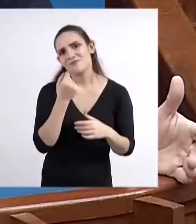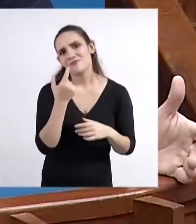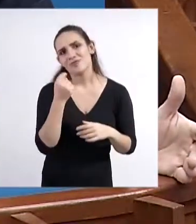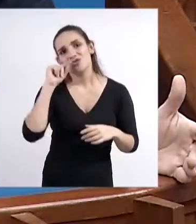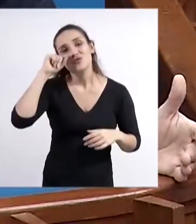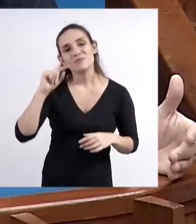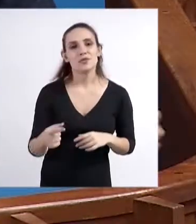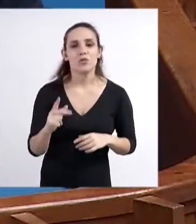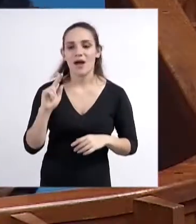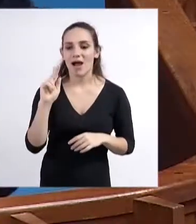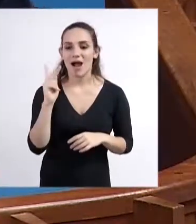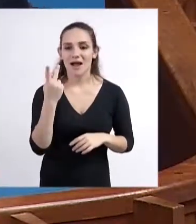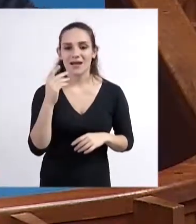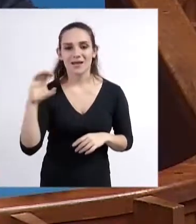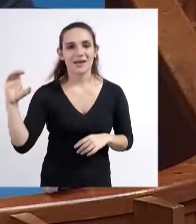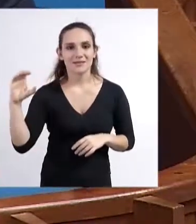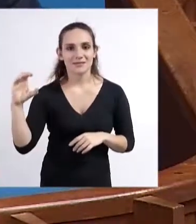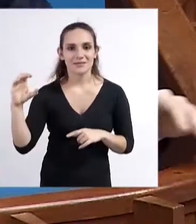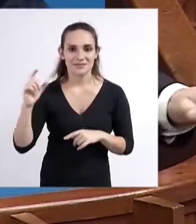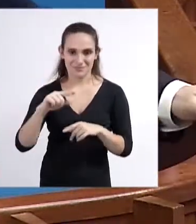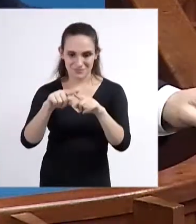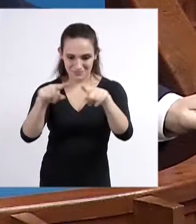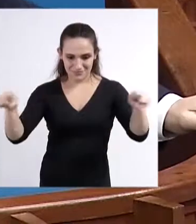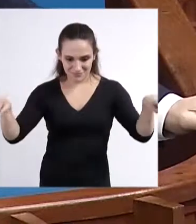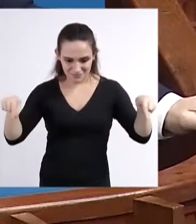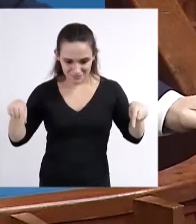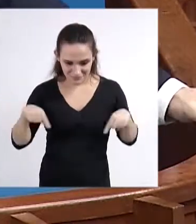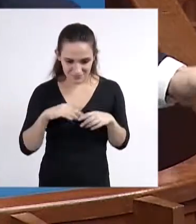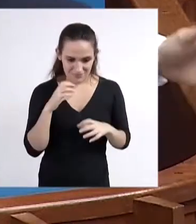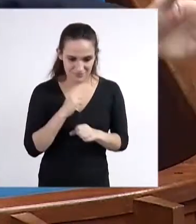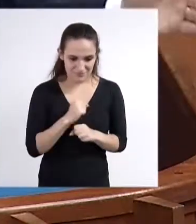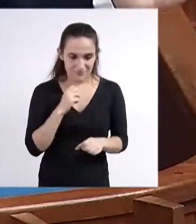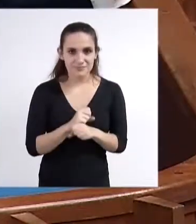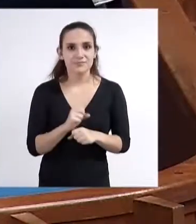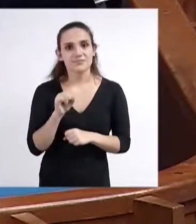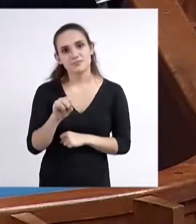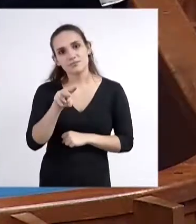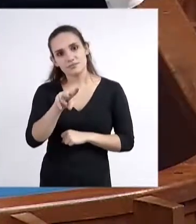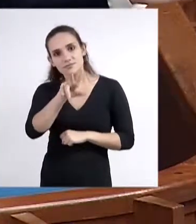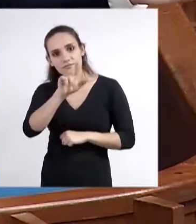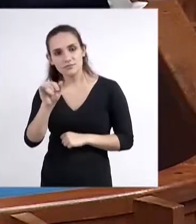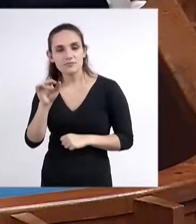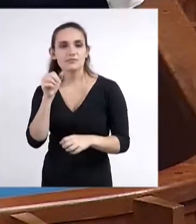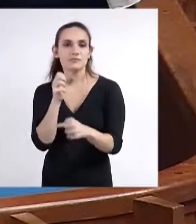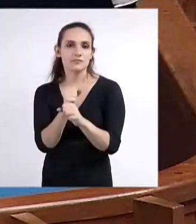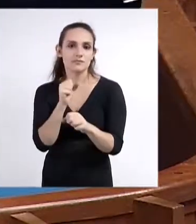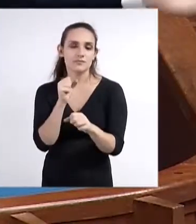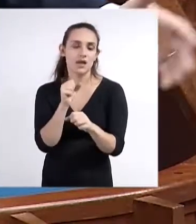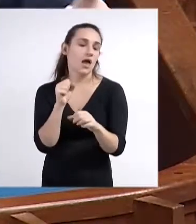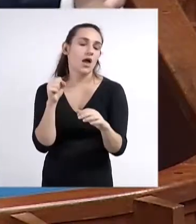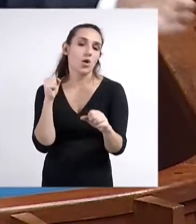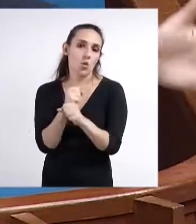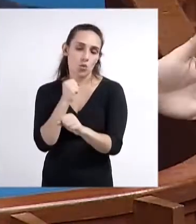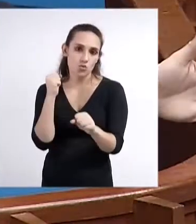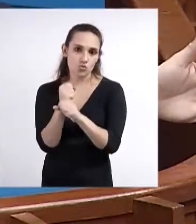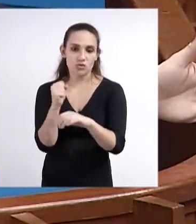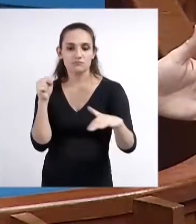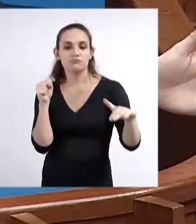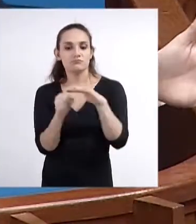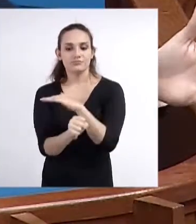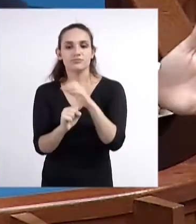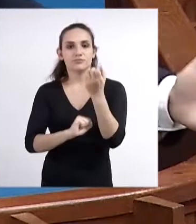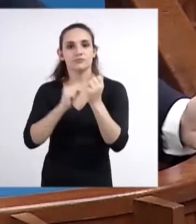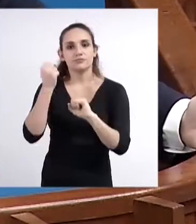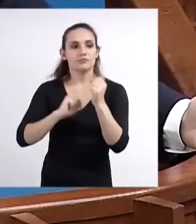onde você vai instalar uma empresa, vai instalar um